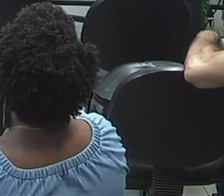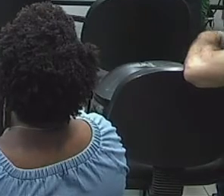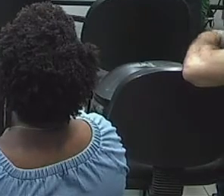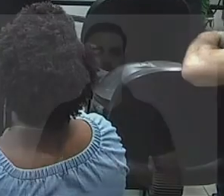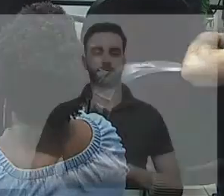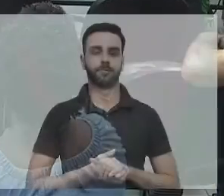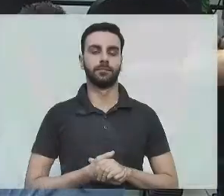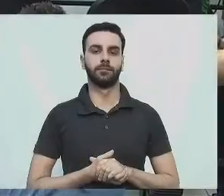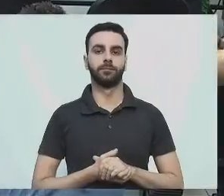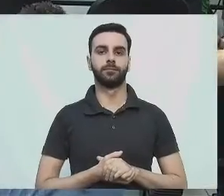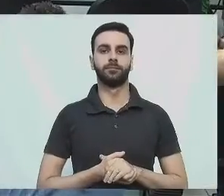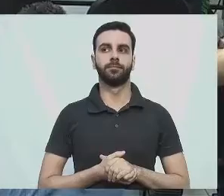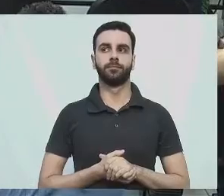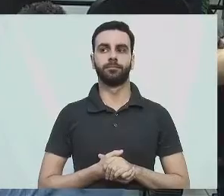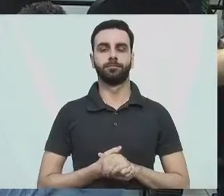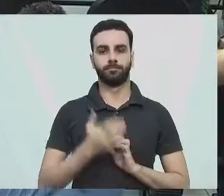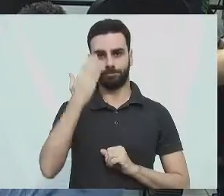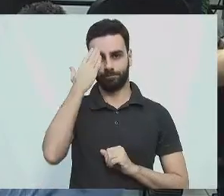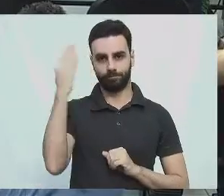presidente, Sábio José.